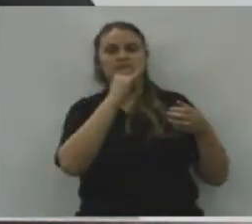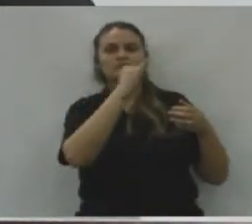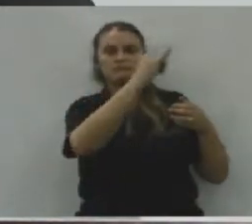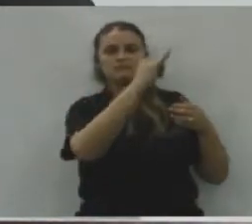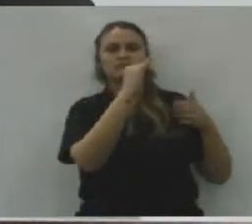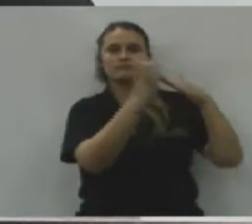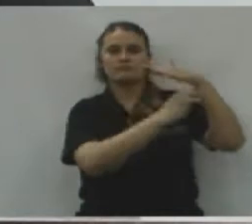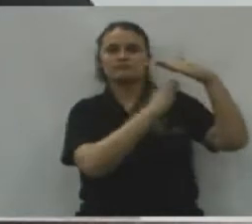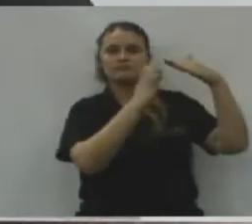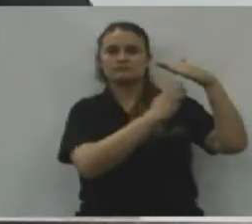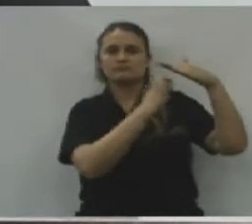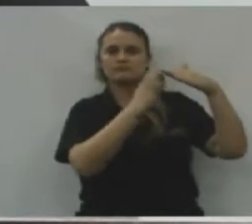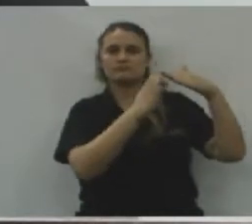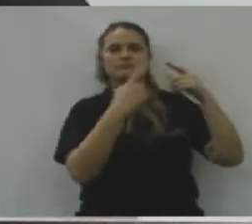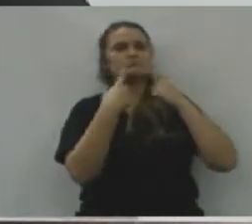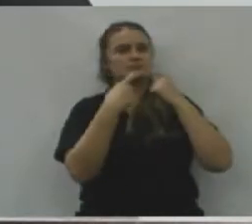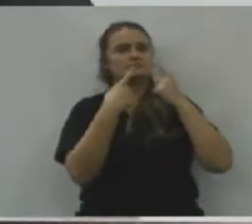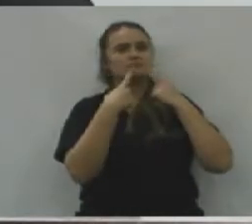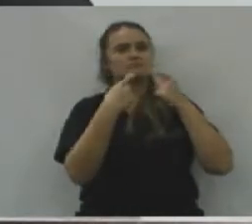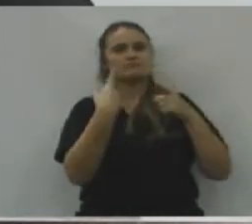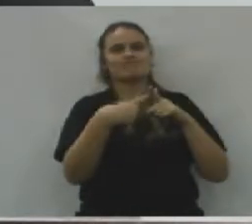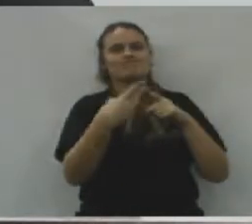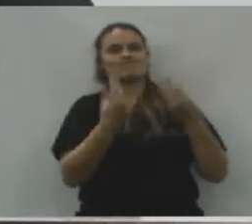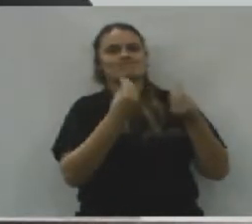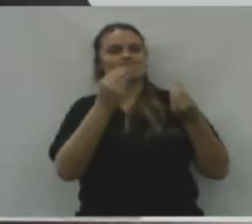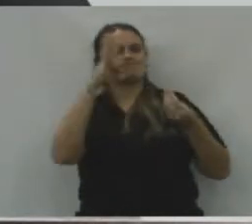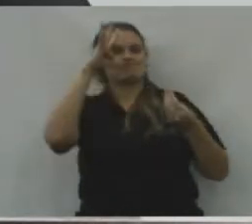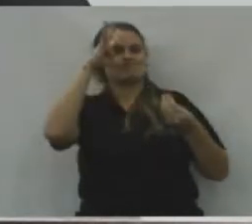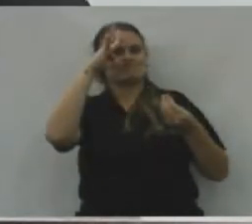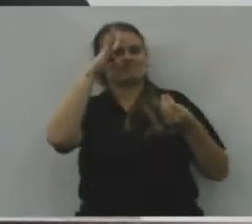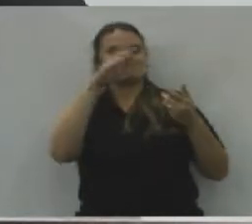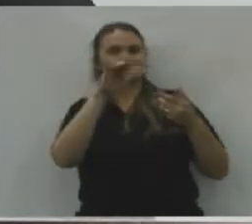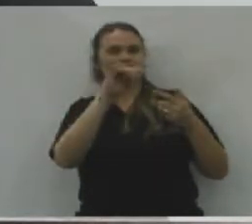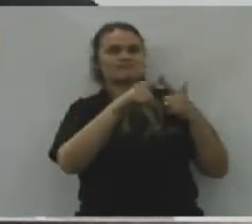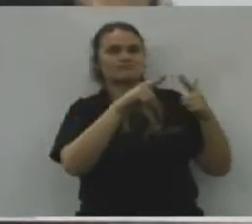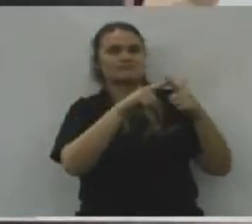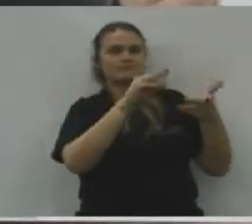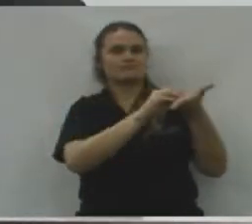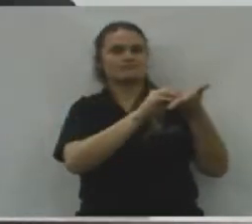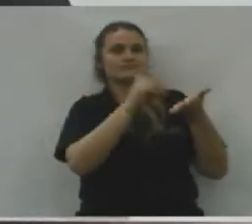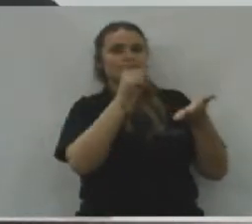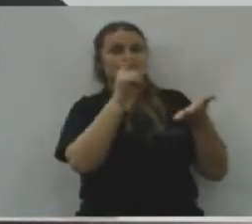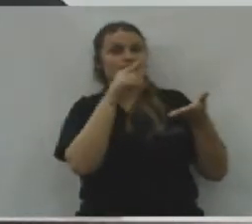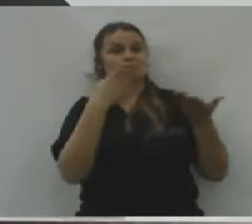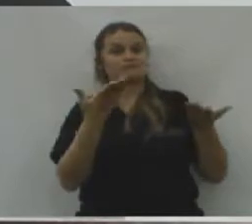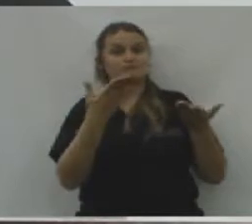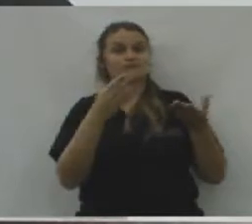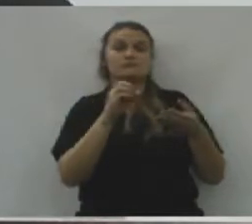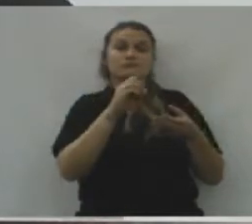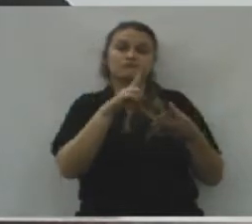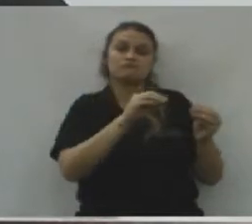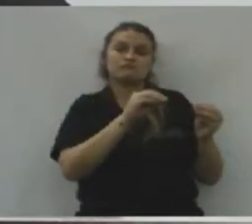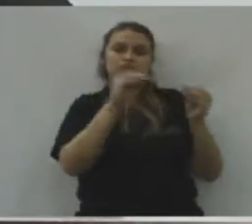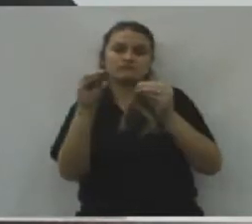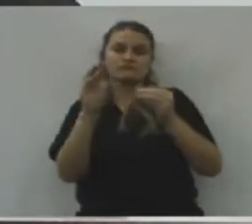dele essa reivindicação, para que posteriormente não aconteça nesse sentido, ou até essa mesmo aí, como você